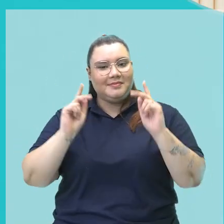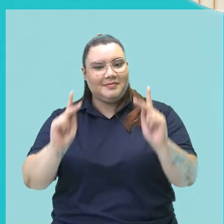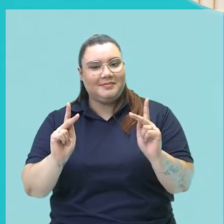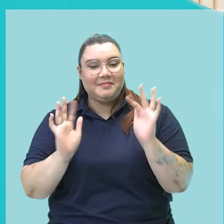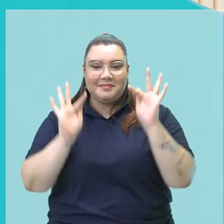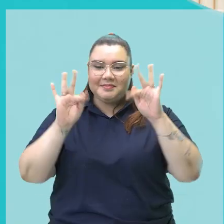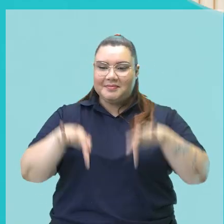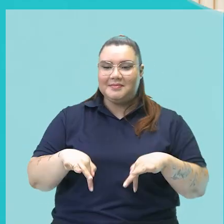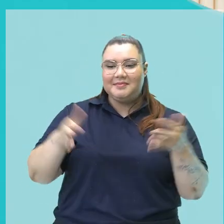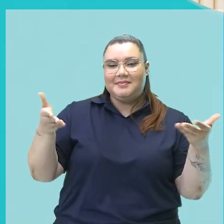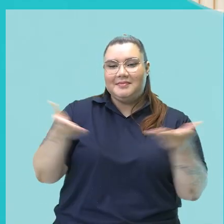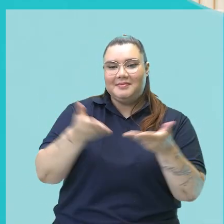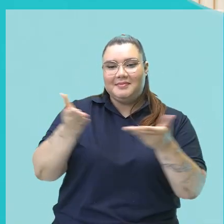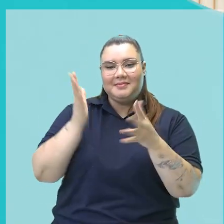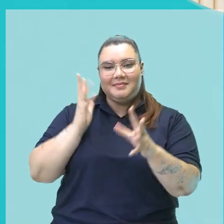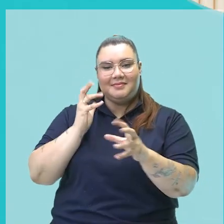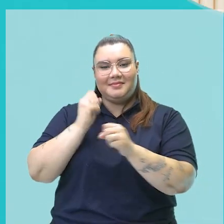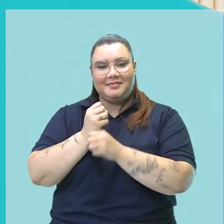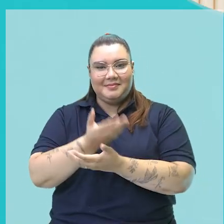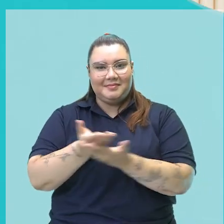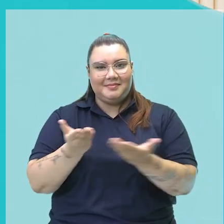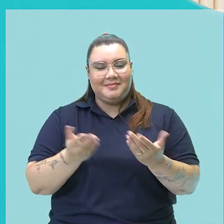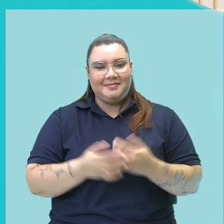gente finaliza a nossa revisão por aqui.